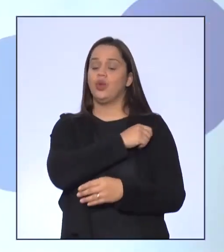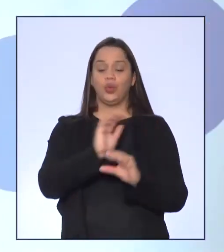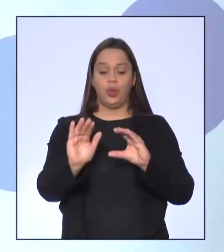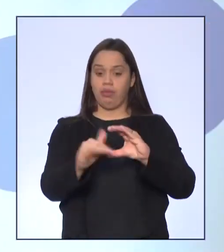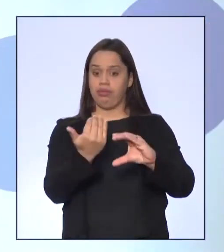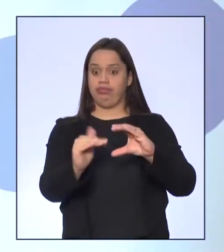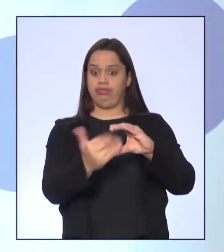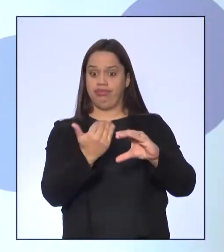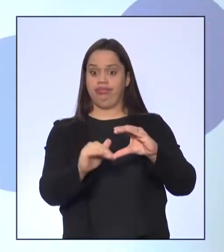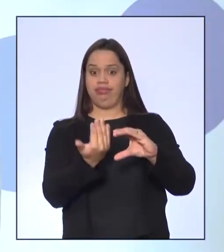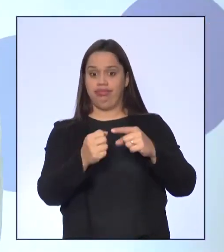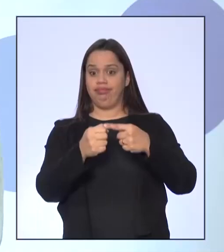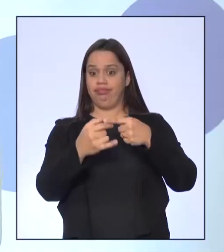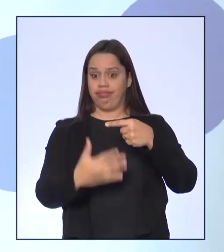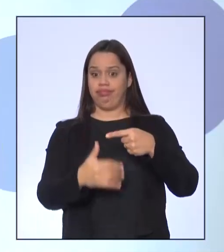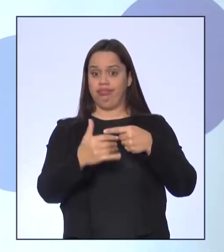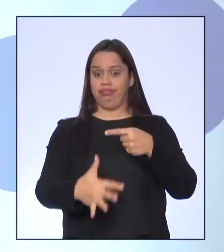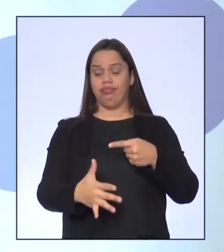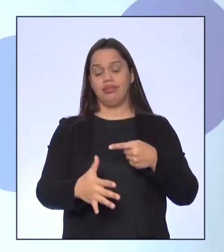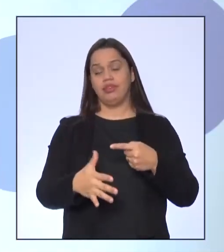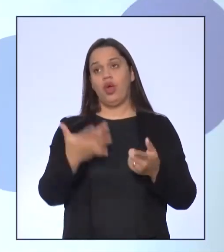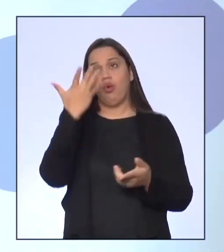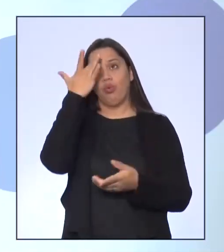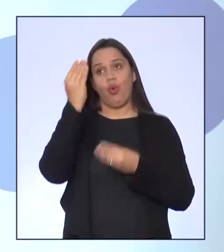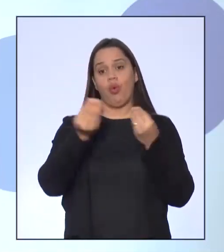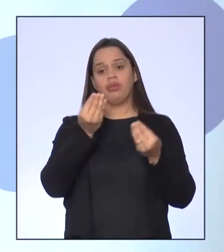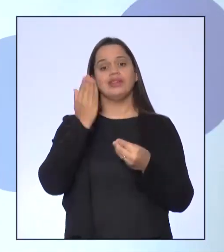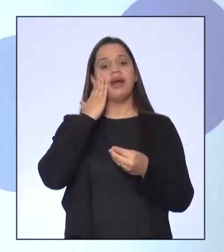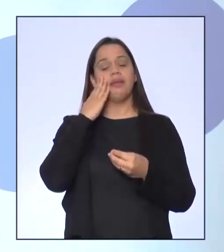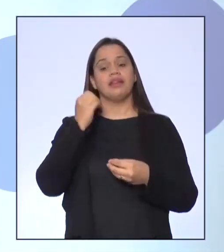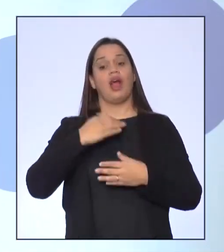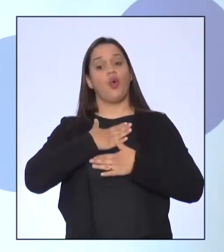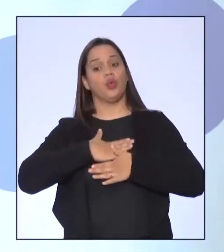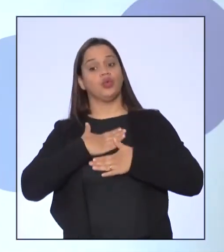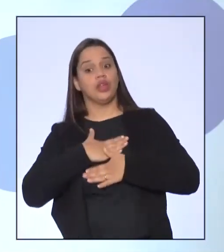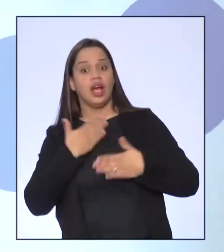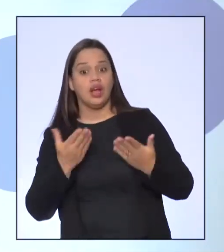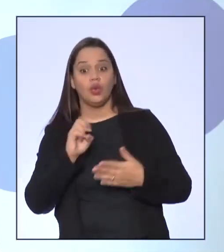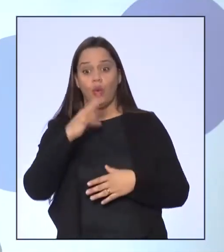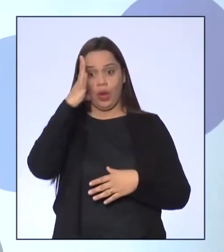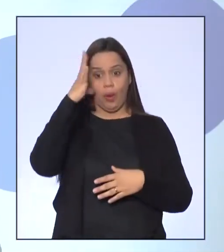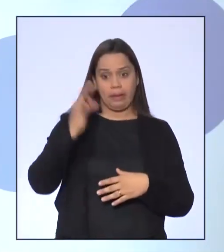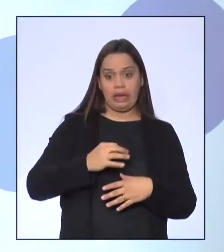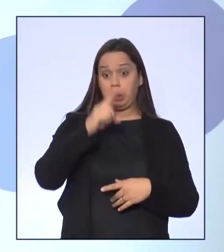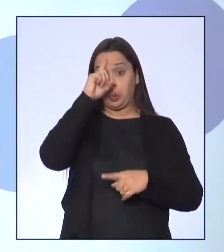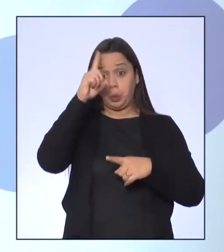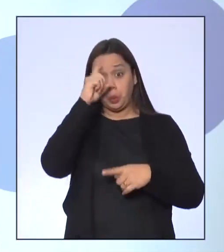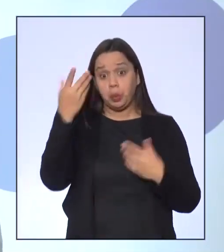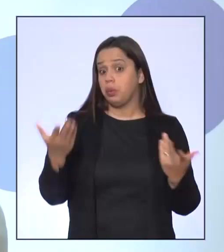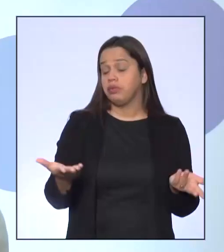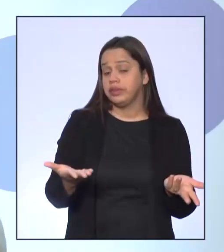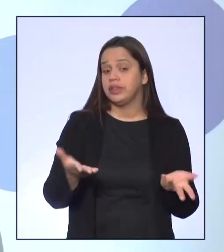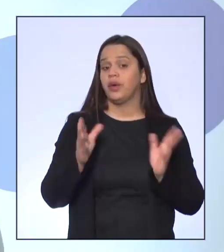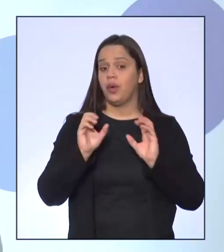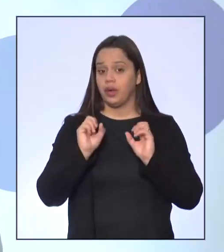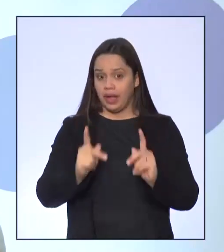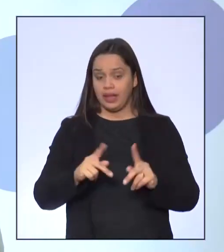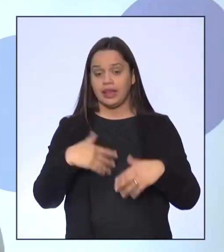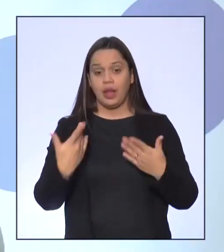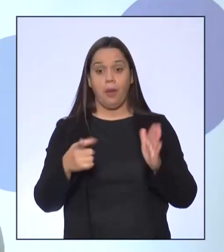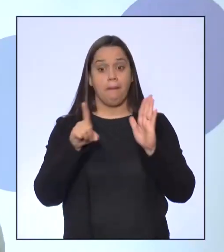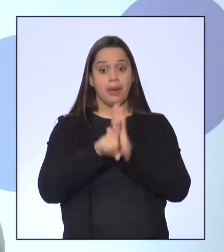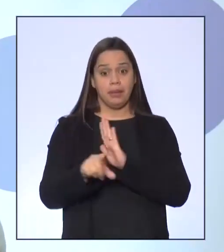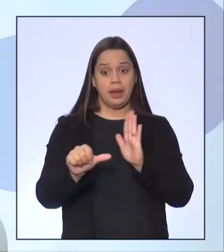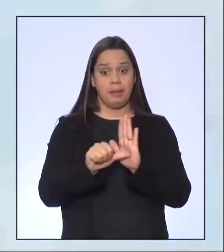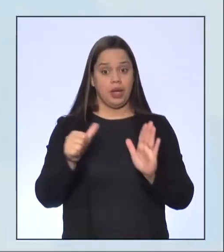saber se vocês estão gostando da aula, não estão com dúvida, estão compreendendo, né? Então, vamos para a nossa primeira